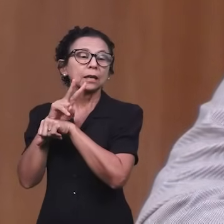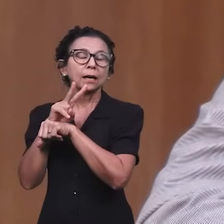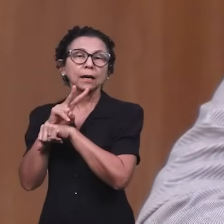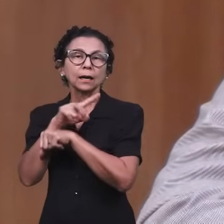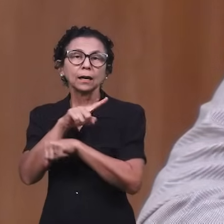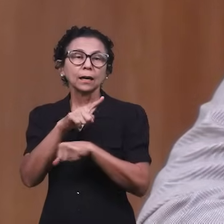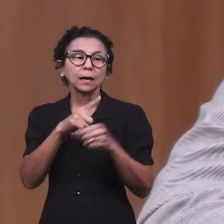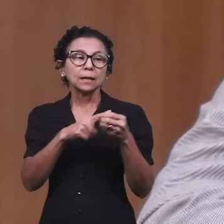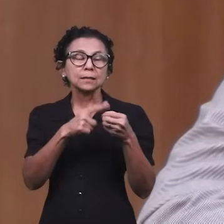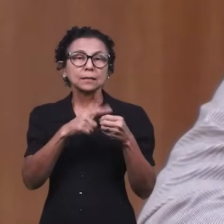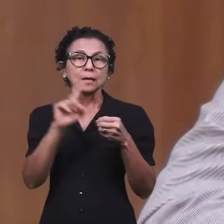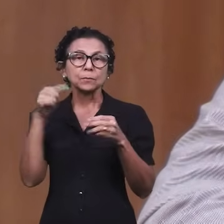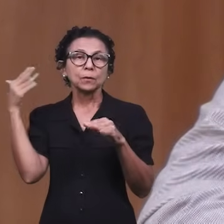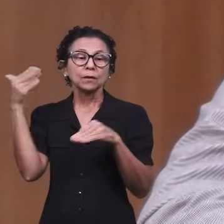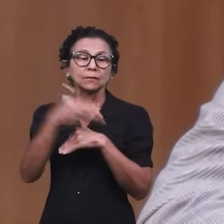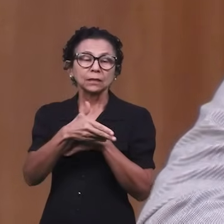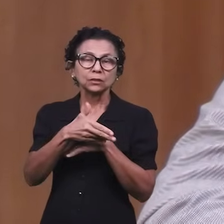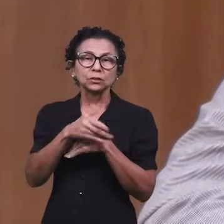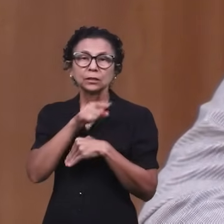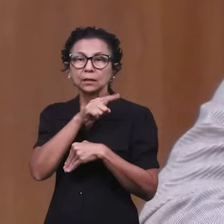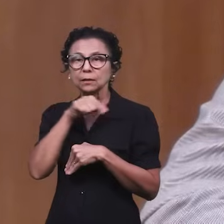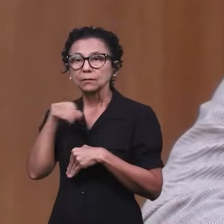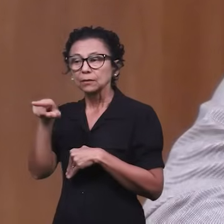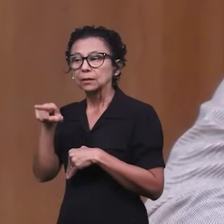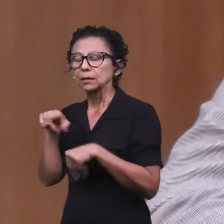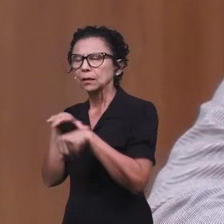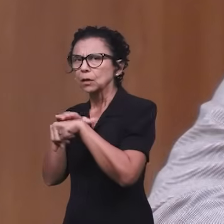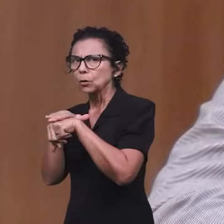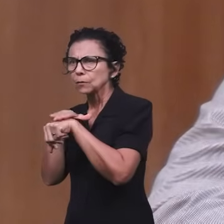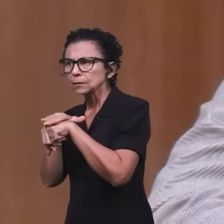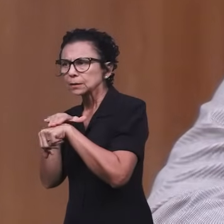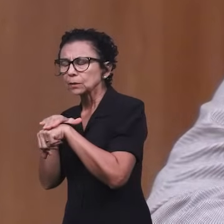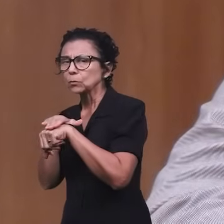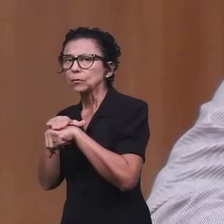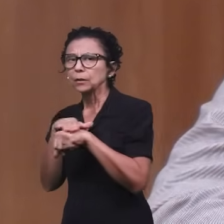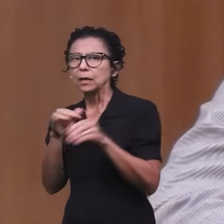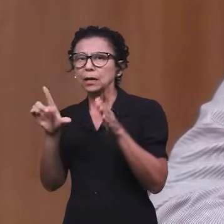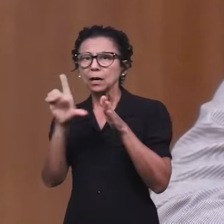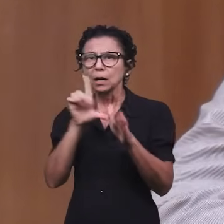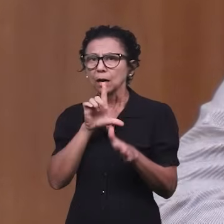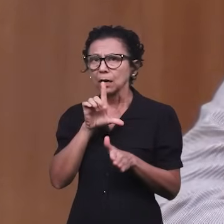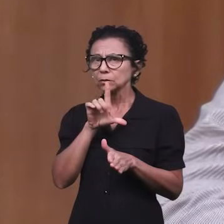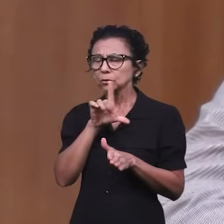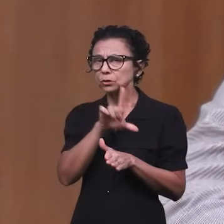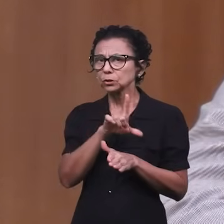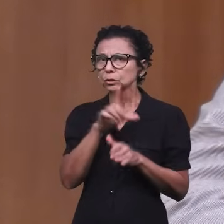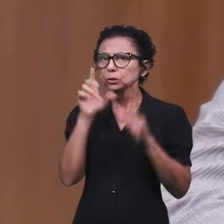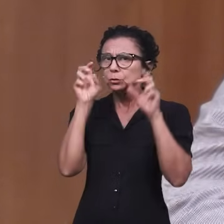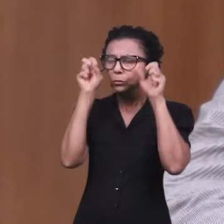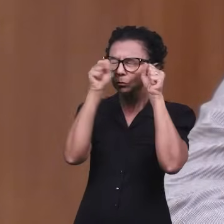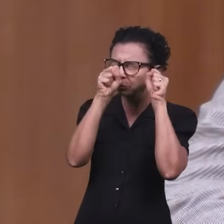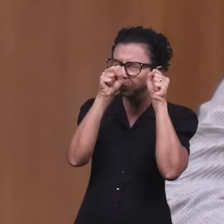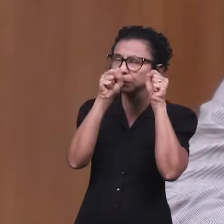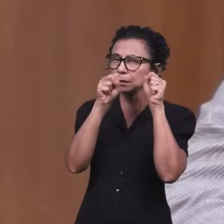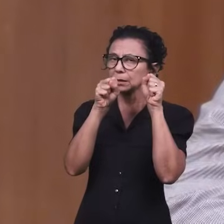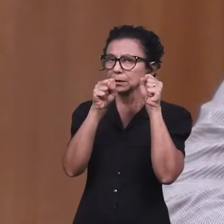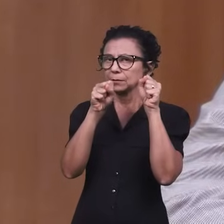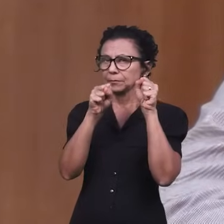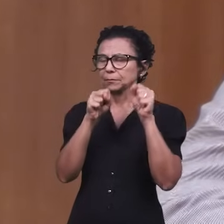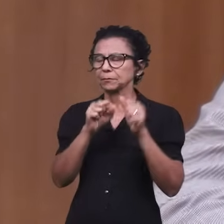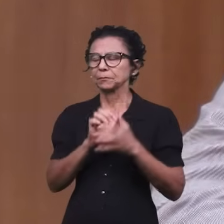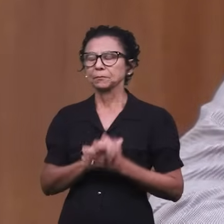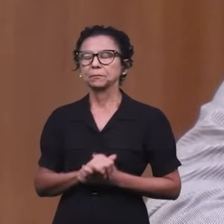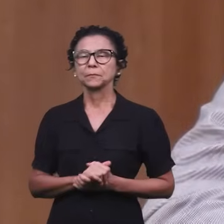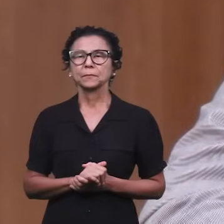do momento profético que nós vivemos. Né? É tempo de estarmos despertados. Nós não podemos deixar a